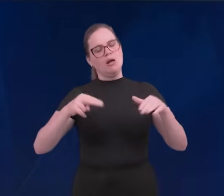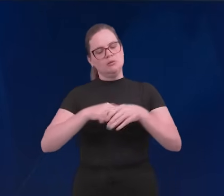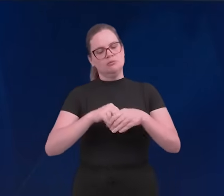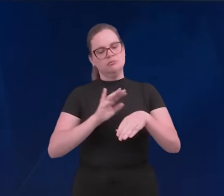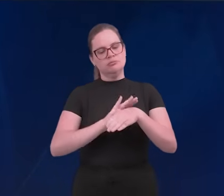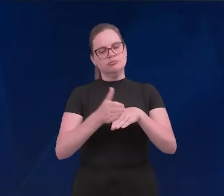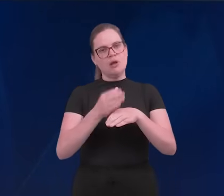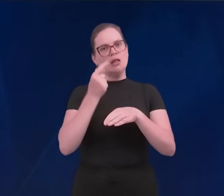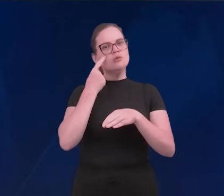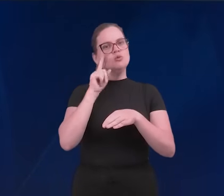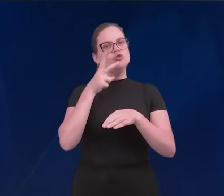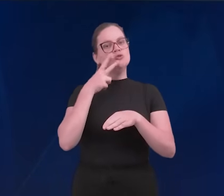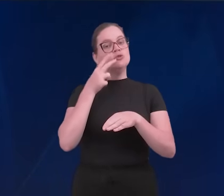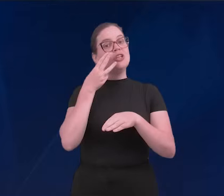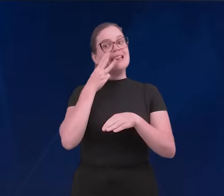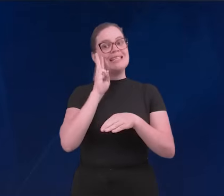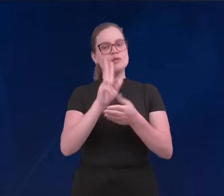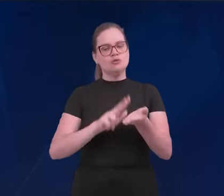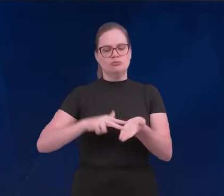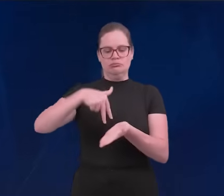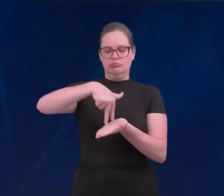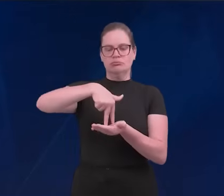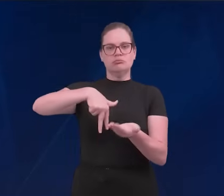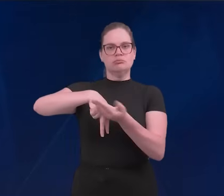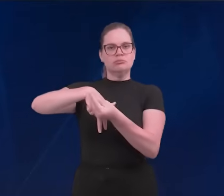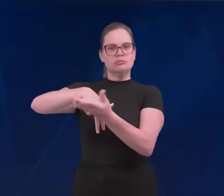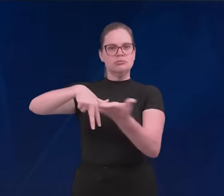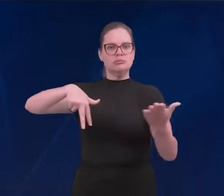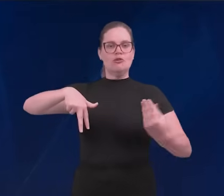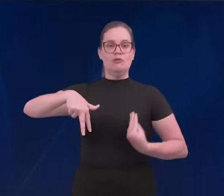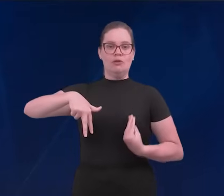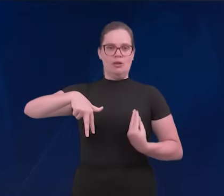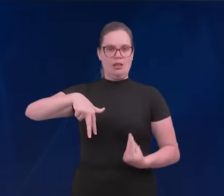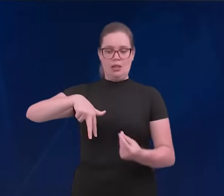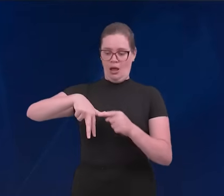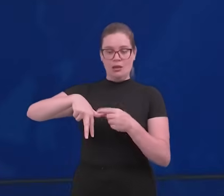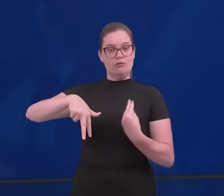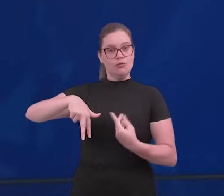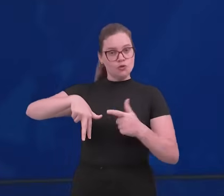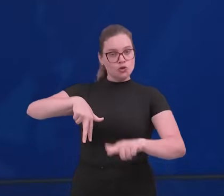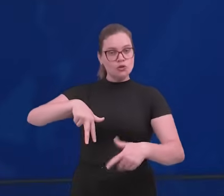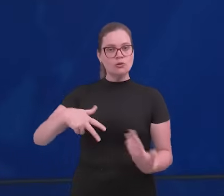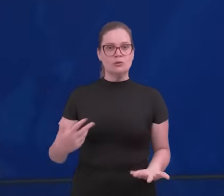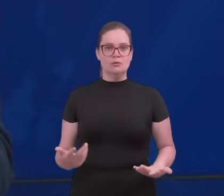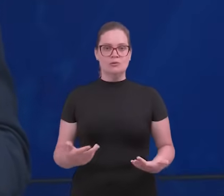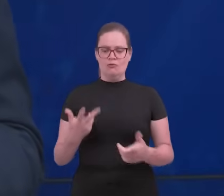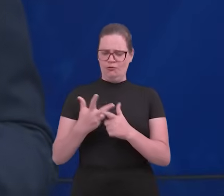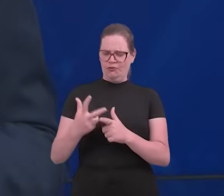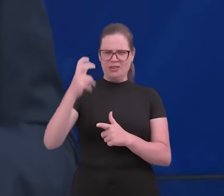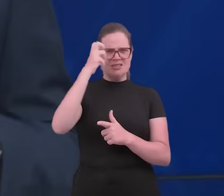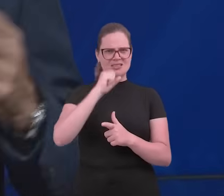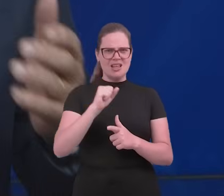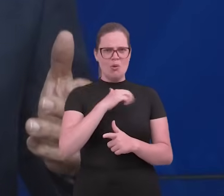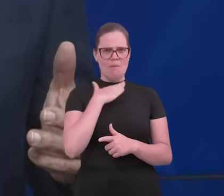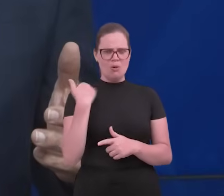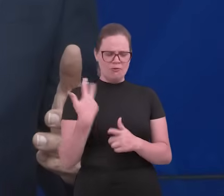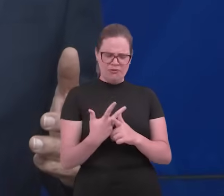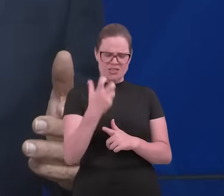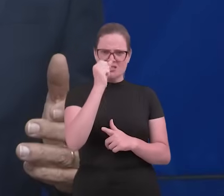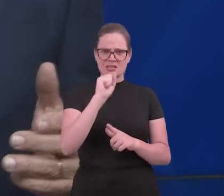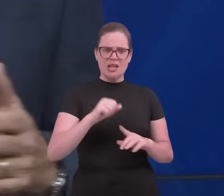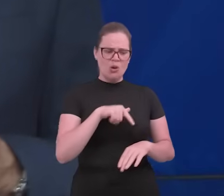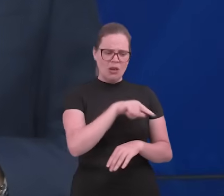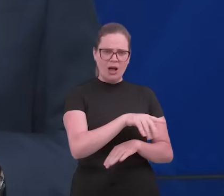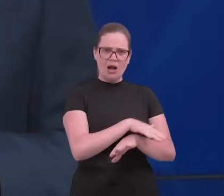dia, dando-nos vida eterna. Os moabitas, como já